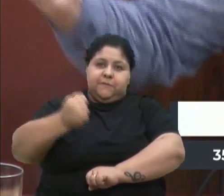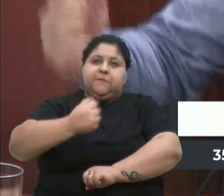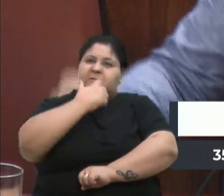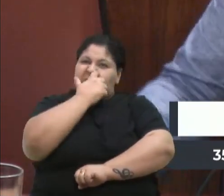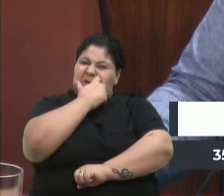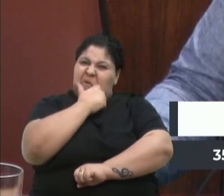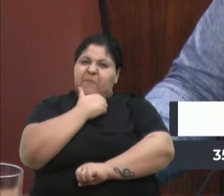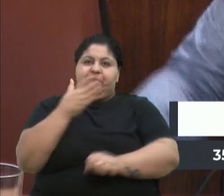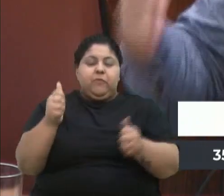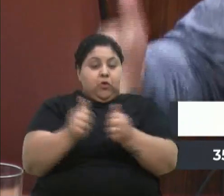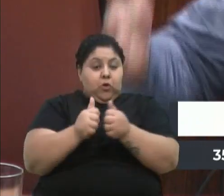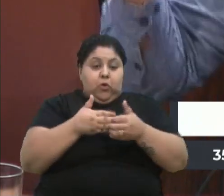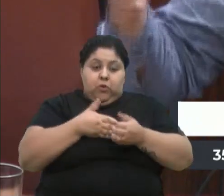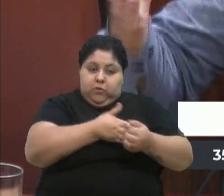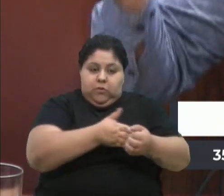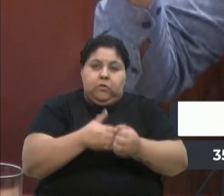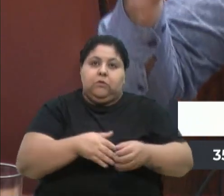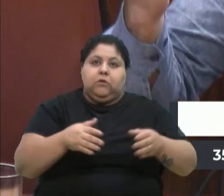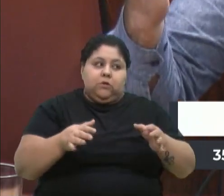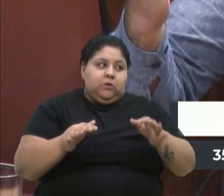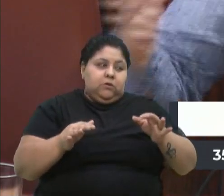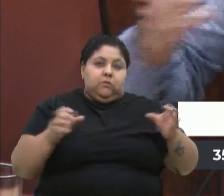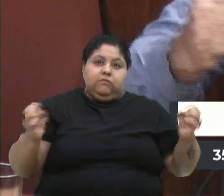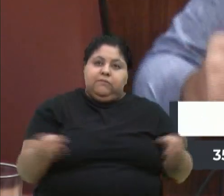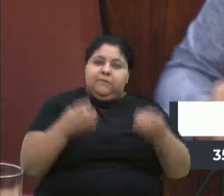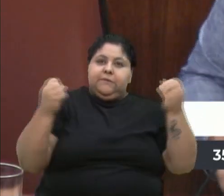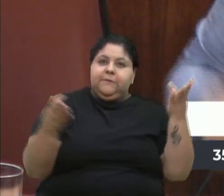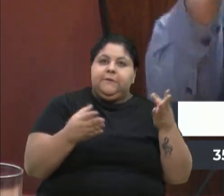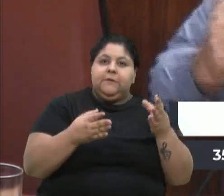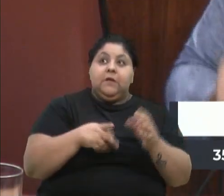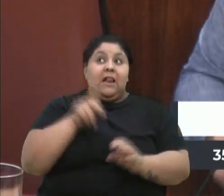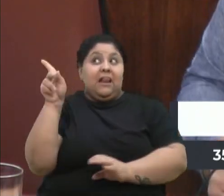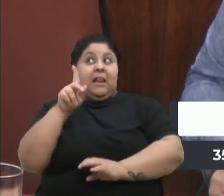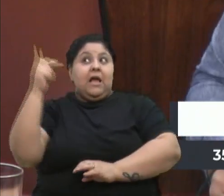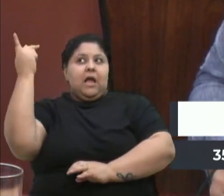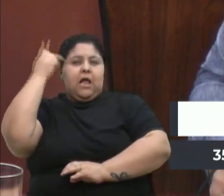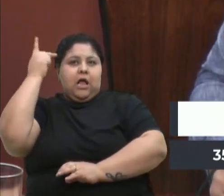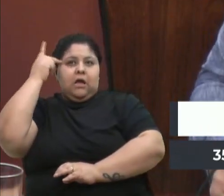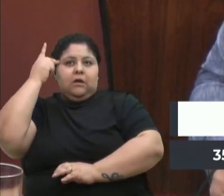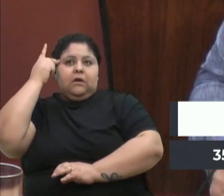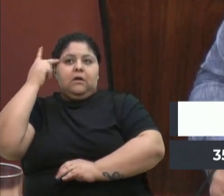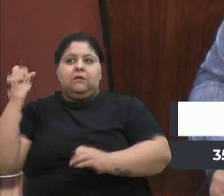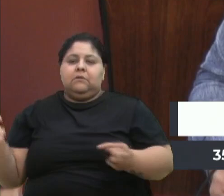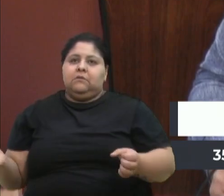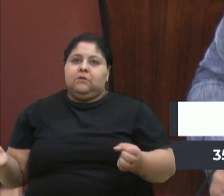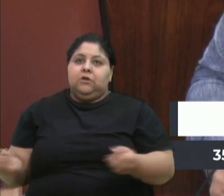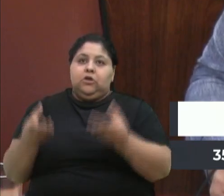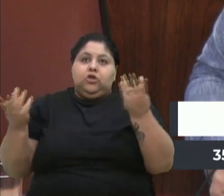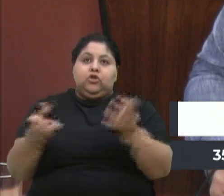seu companheiro numa festa em São Paulo, num show da Ivete Sangalo.